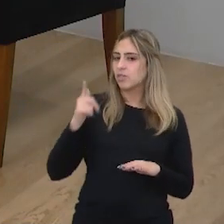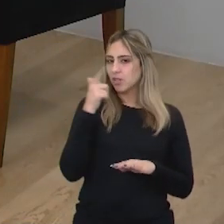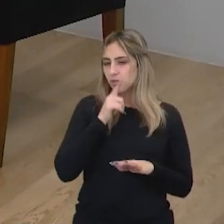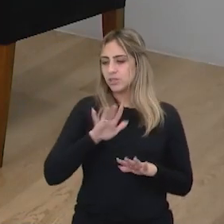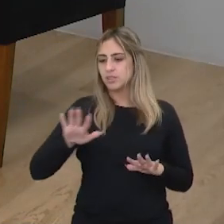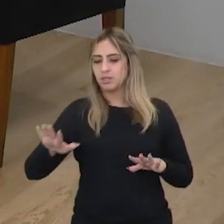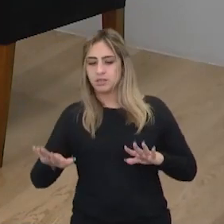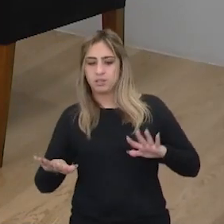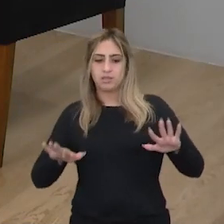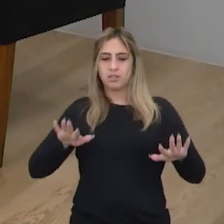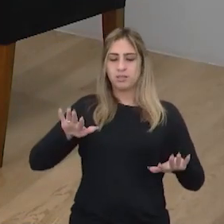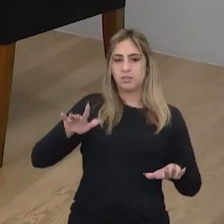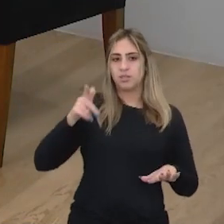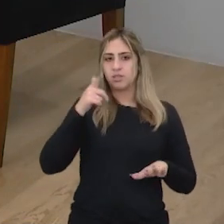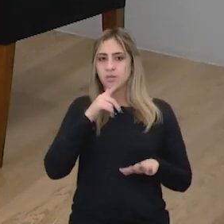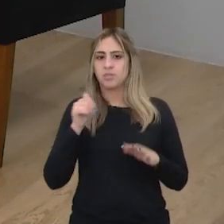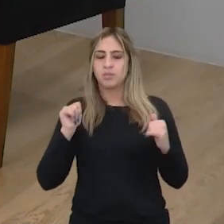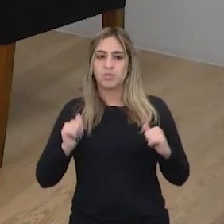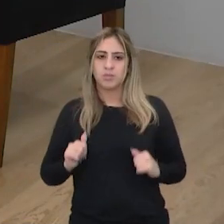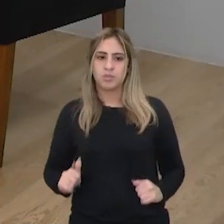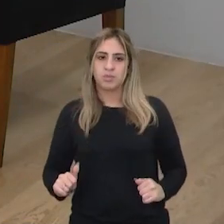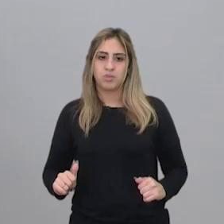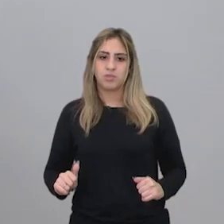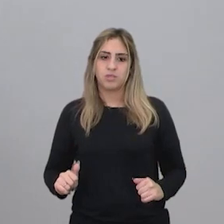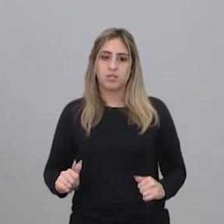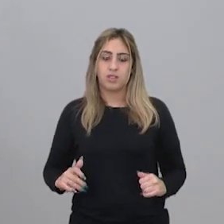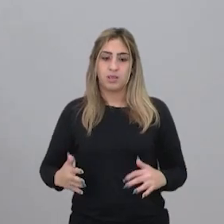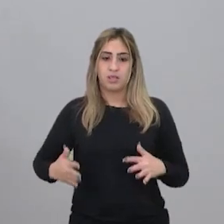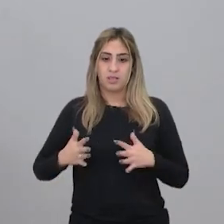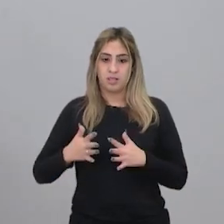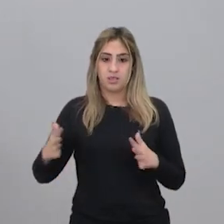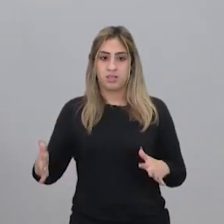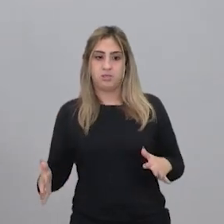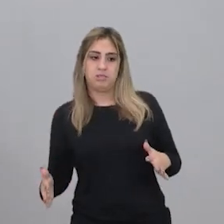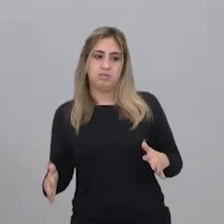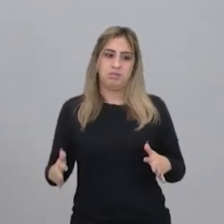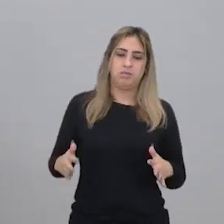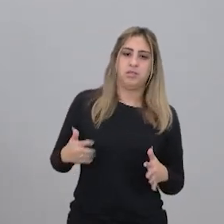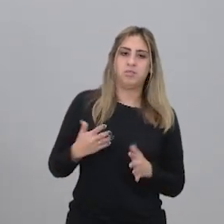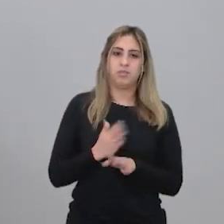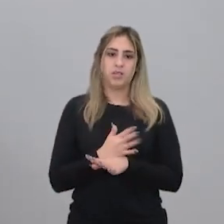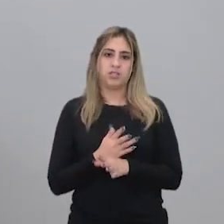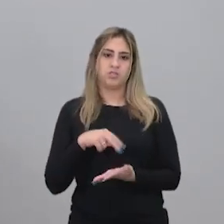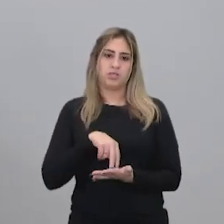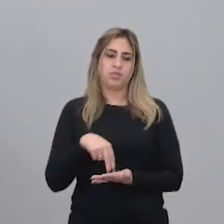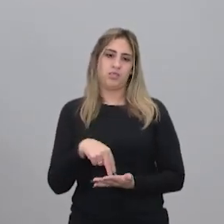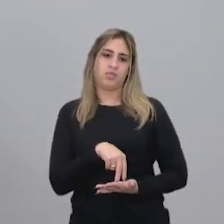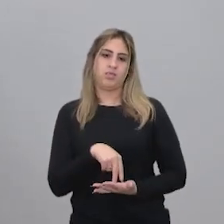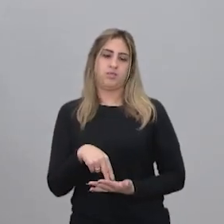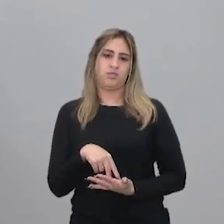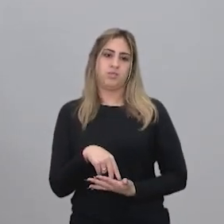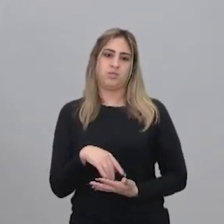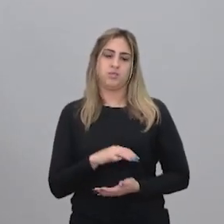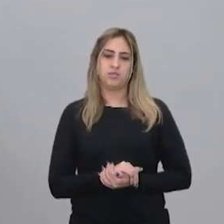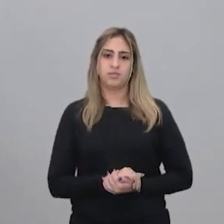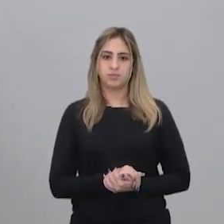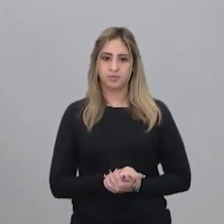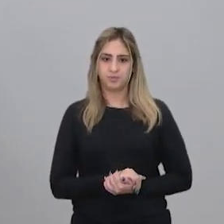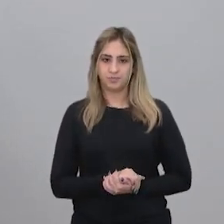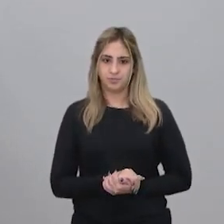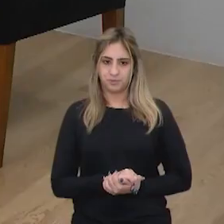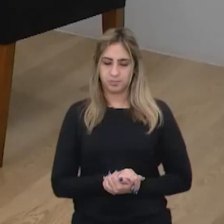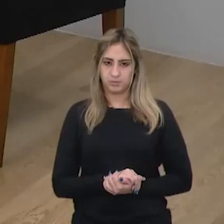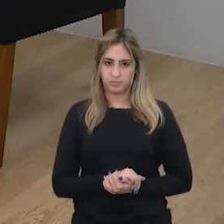consegue, né? Porque uma mochila muito grande, ela te desequilibra, mas lá como é um lugar mais... É mais fácil de você fluir,